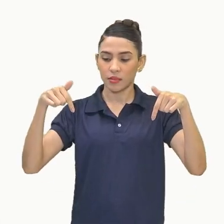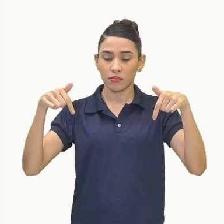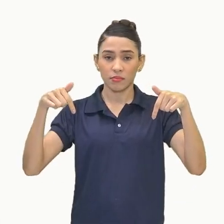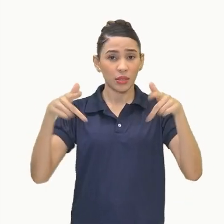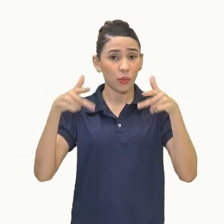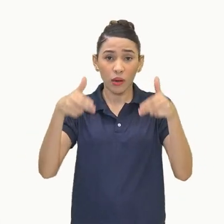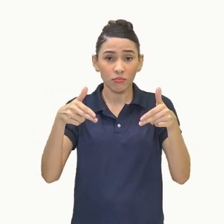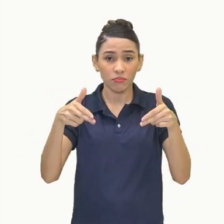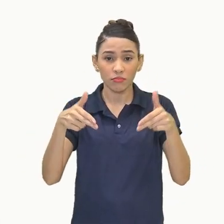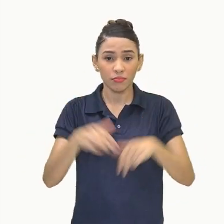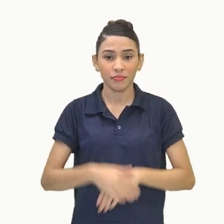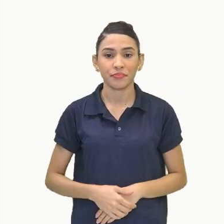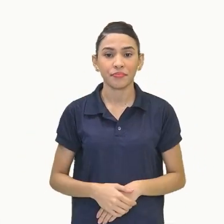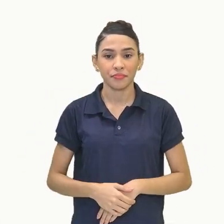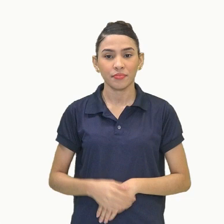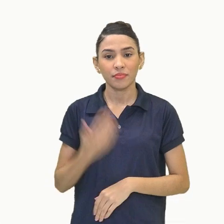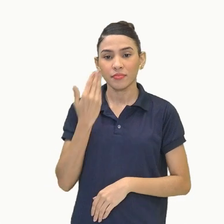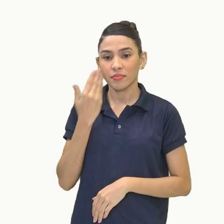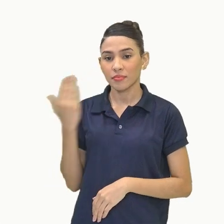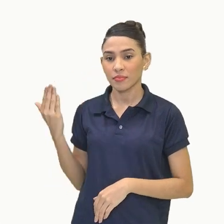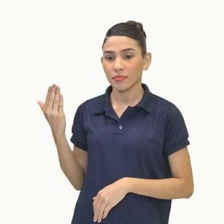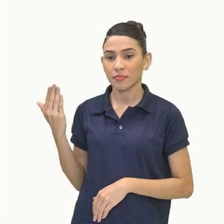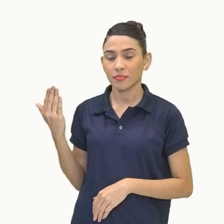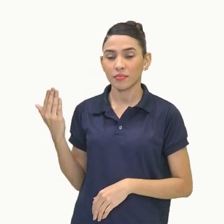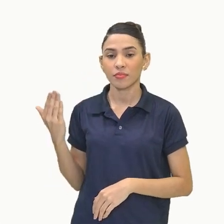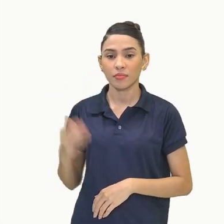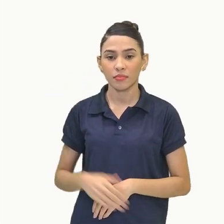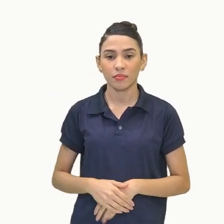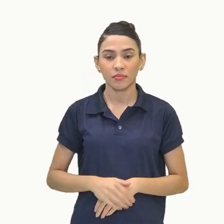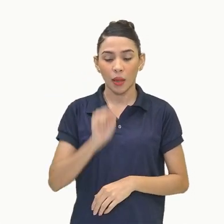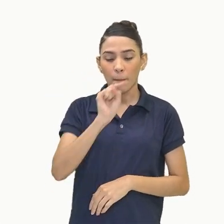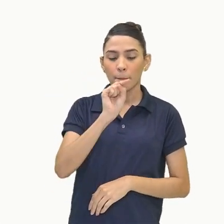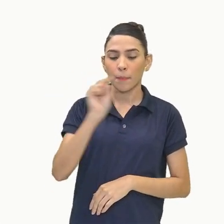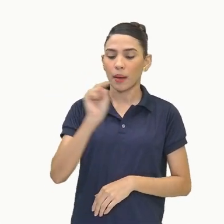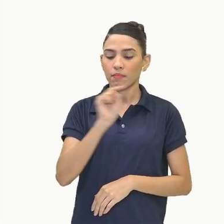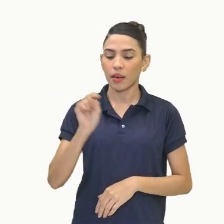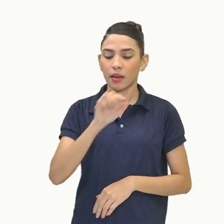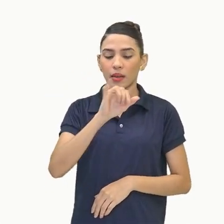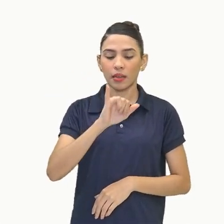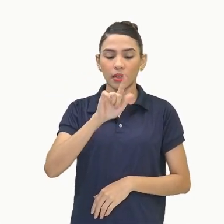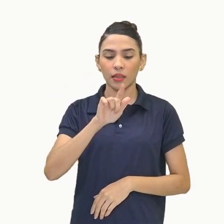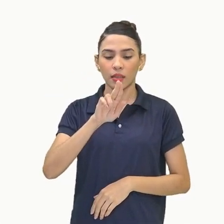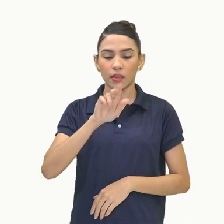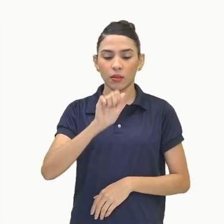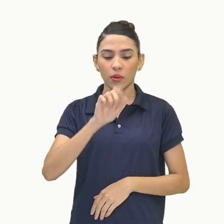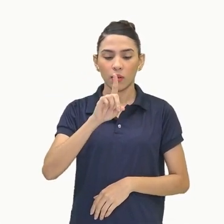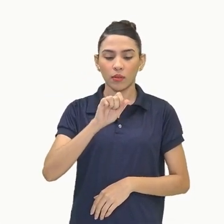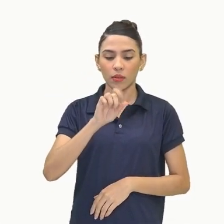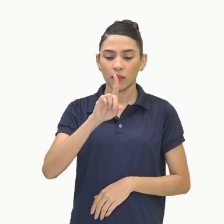eu vou usar esse símbolo aqui dessas duas barrinhas, que é o famoso sinal de igualdade.